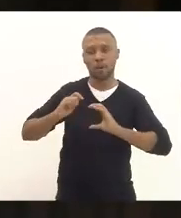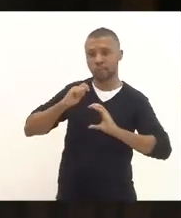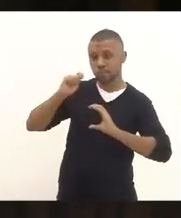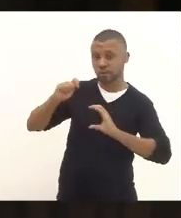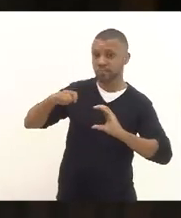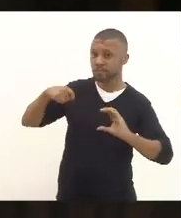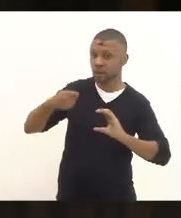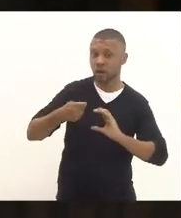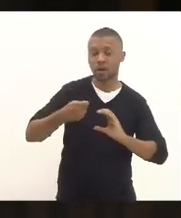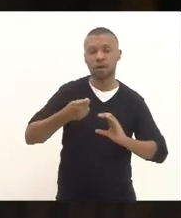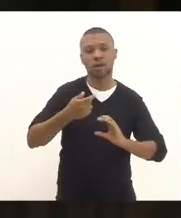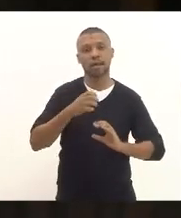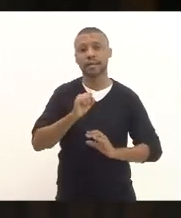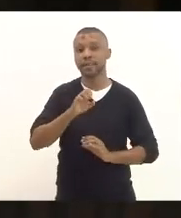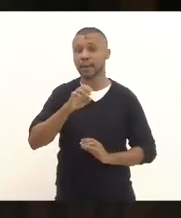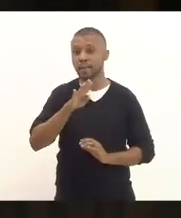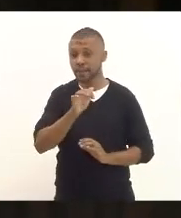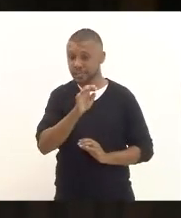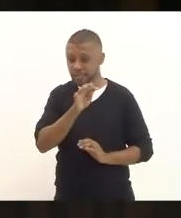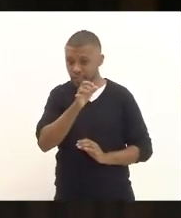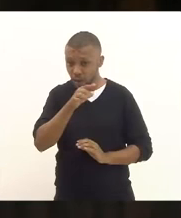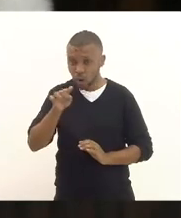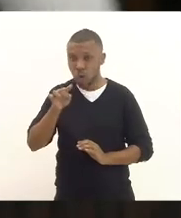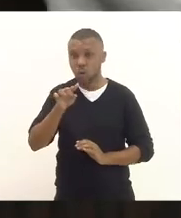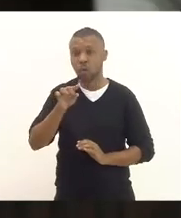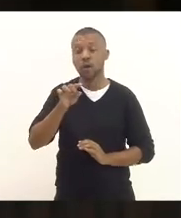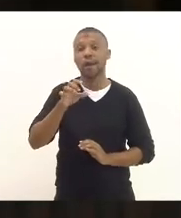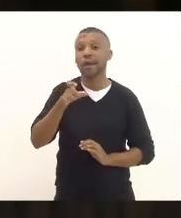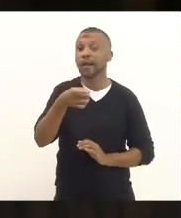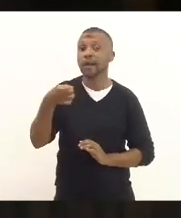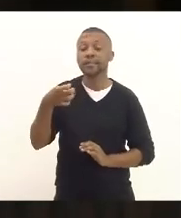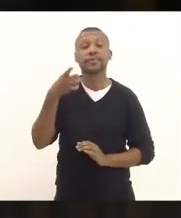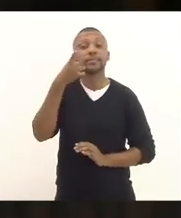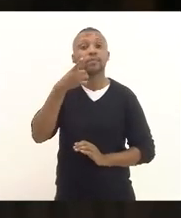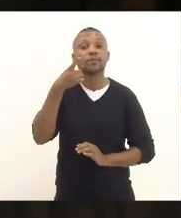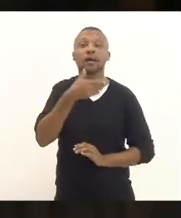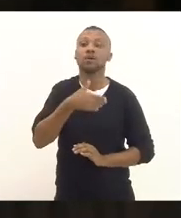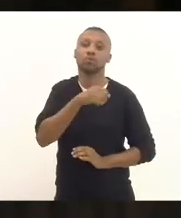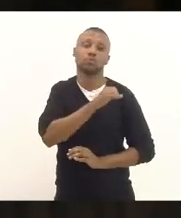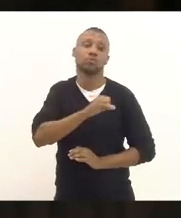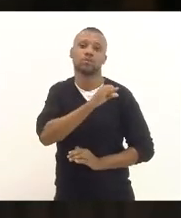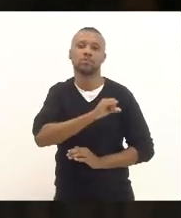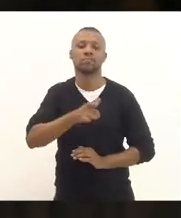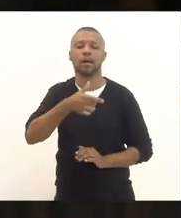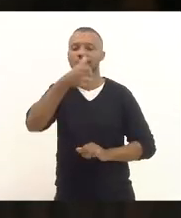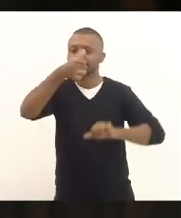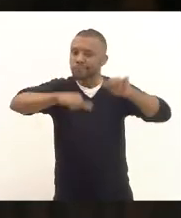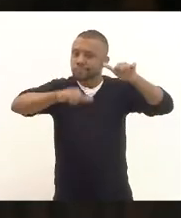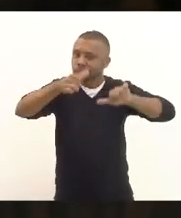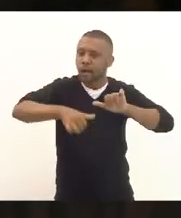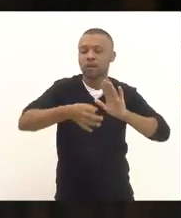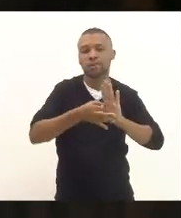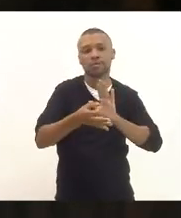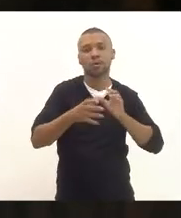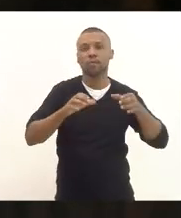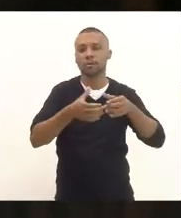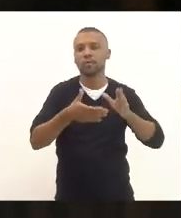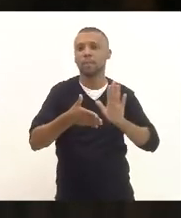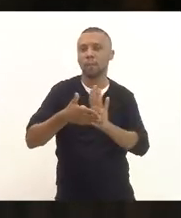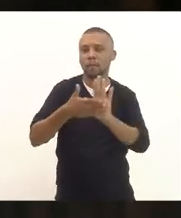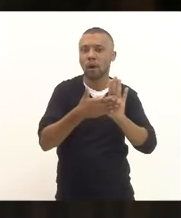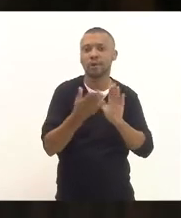ao celetista no seu Sebastião Coelho de Menezes ex-deputado do Estado do Rio de Janeiro parecer da comissão de normas internas e proposições externas favorável